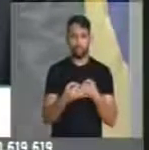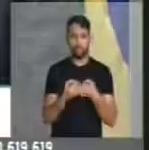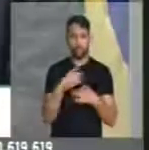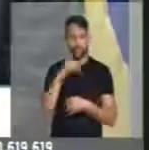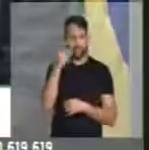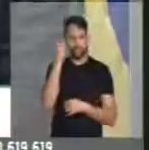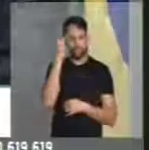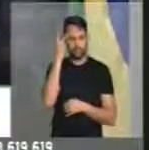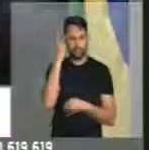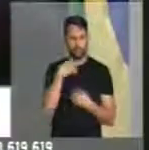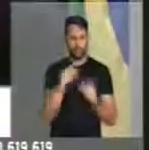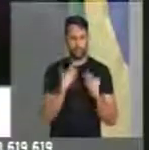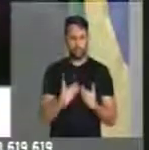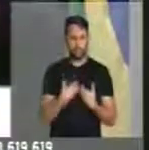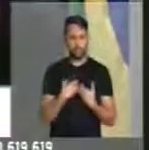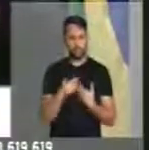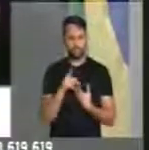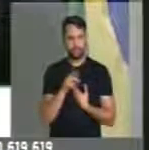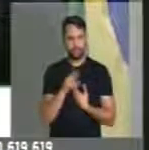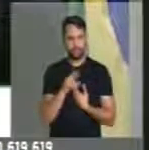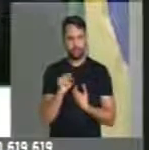São Paulo, cansado de postes,